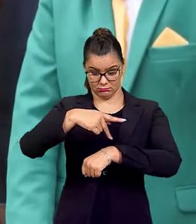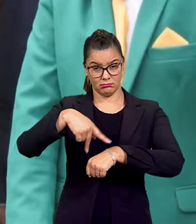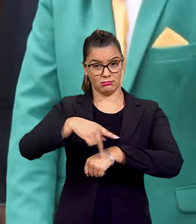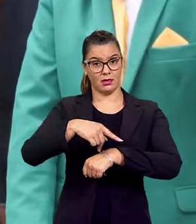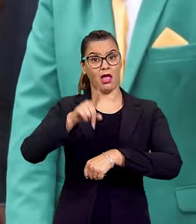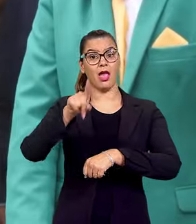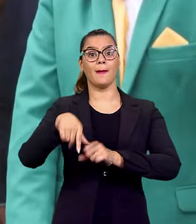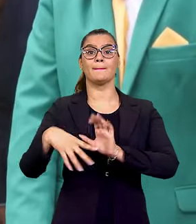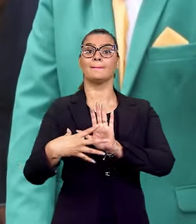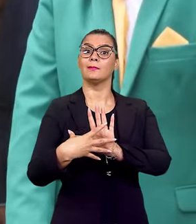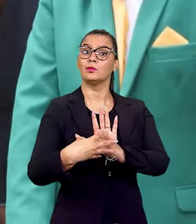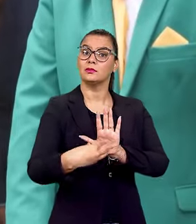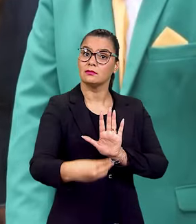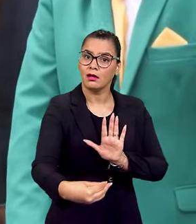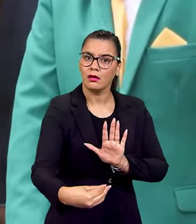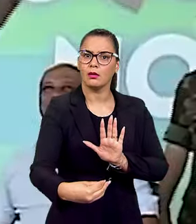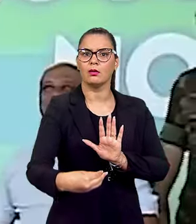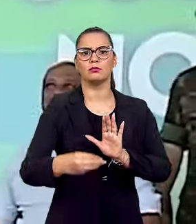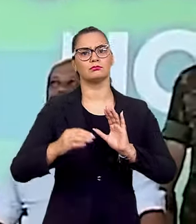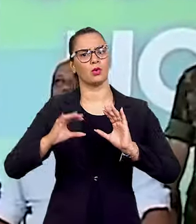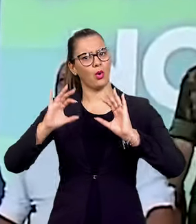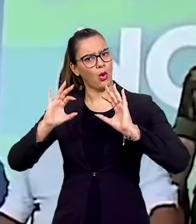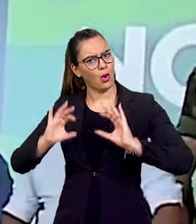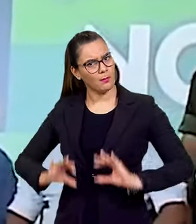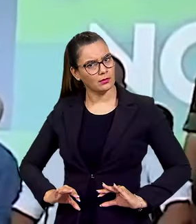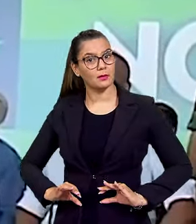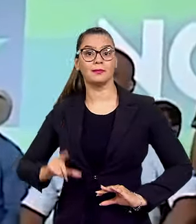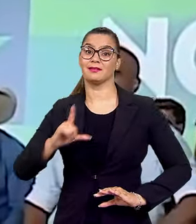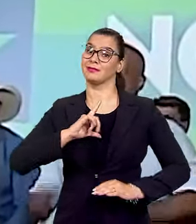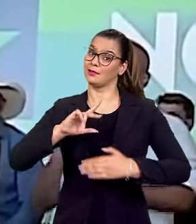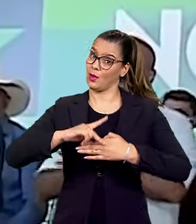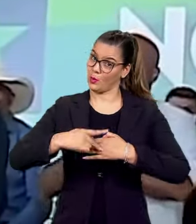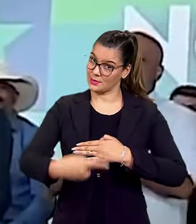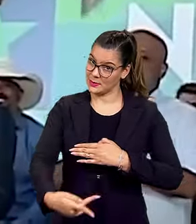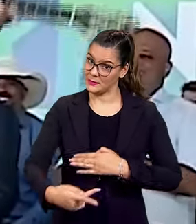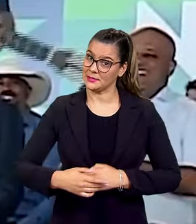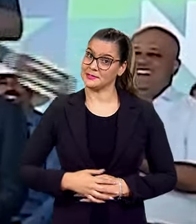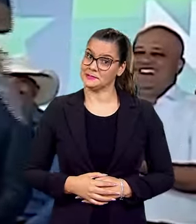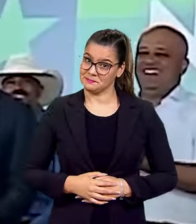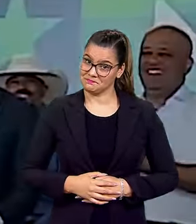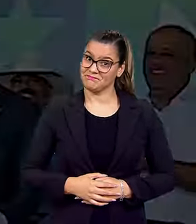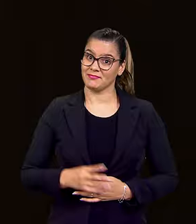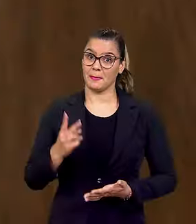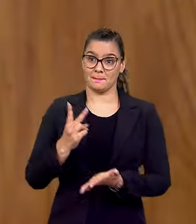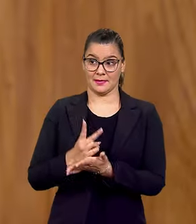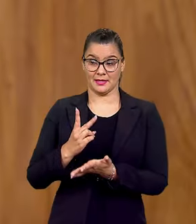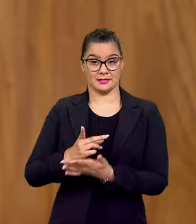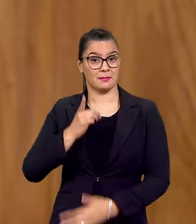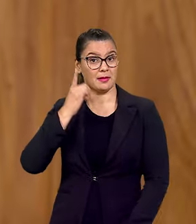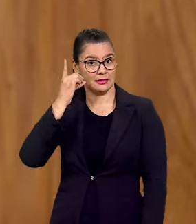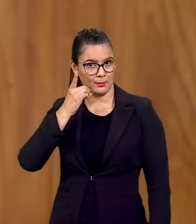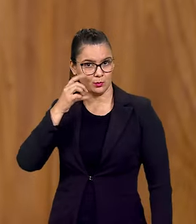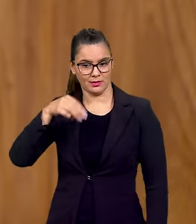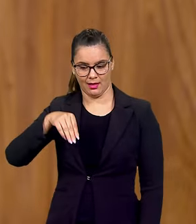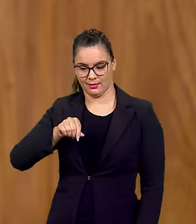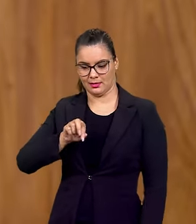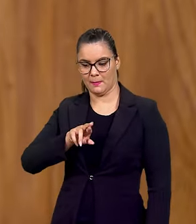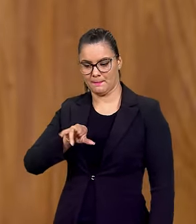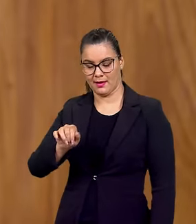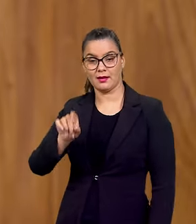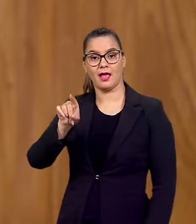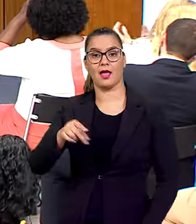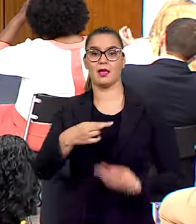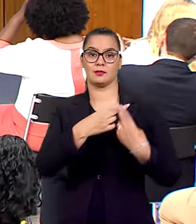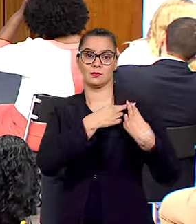Um líder de um país é também um exemplo, e esse comportamento tem consequências. Essa mesma deputada, Maria